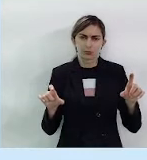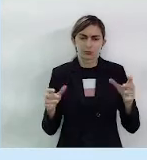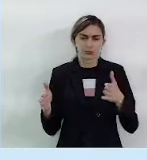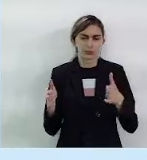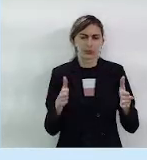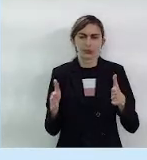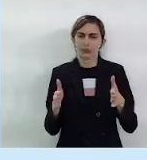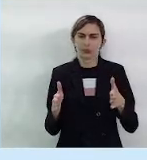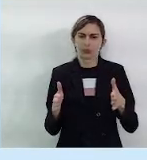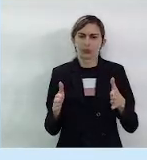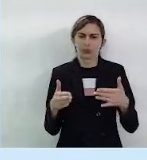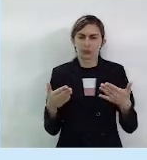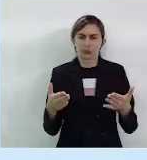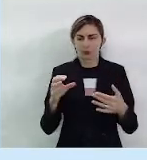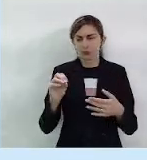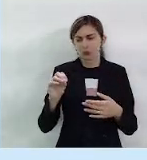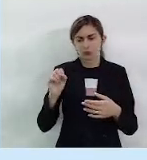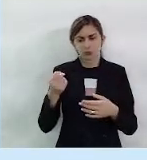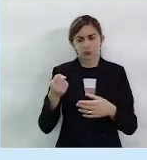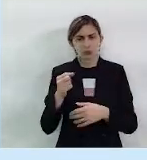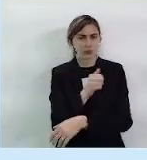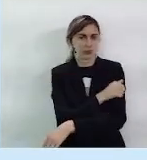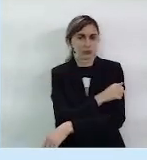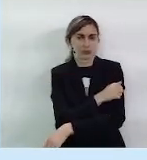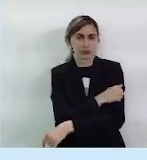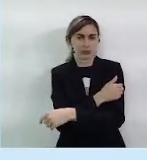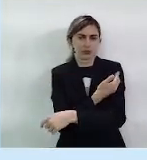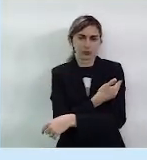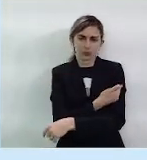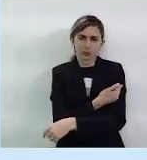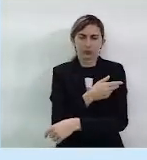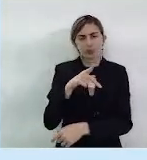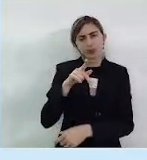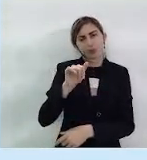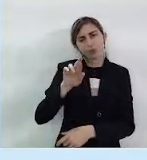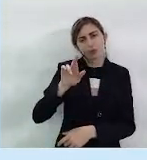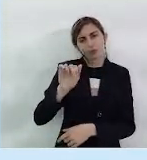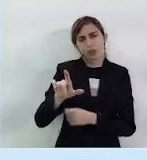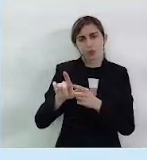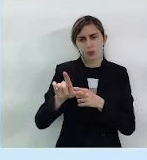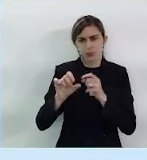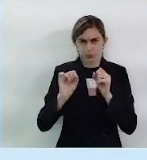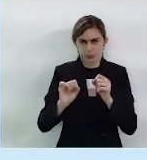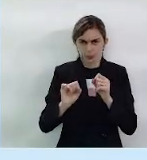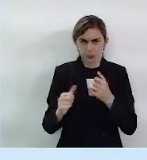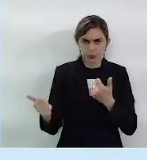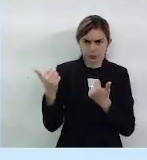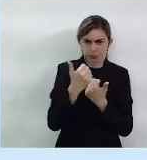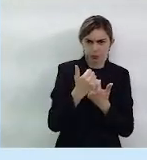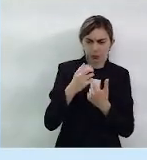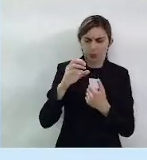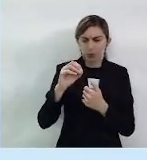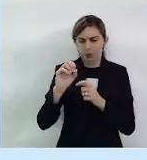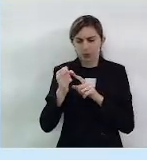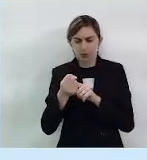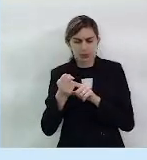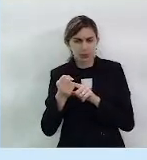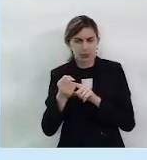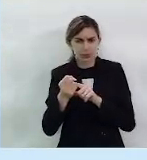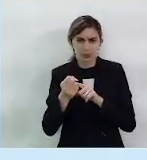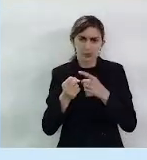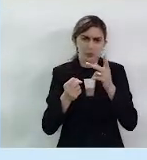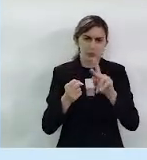vai ser os alunos. Tá no plural, né? Eu posso substituir os alunos pelo